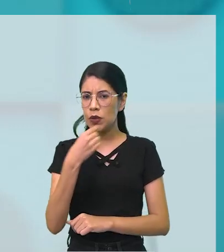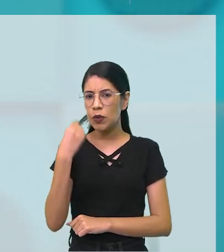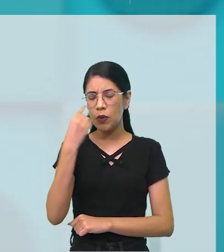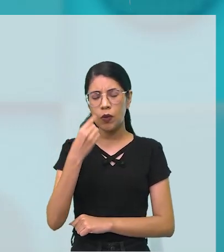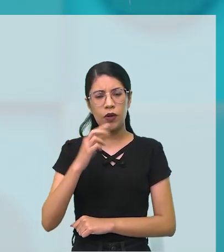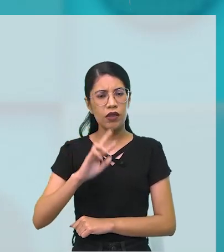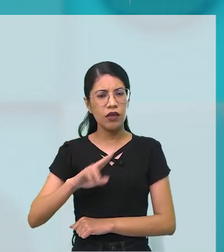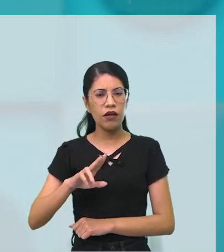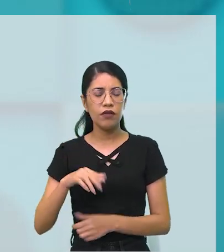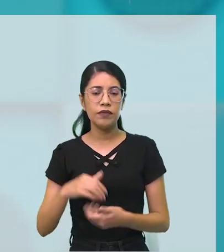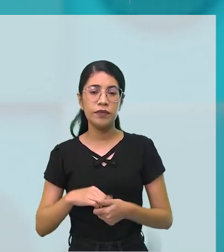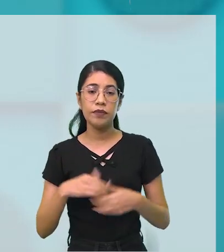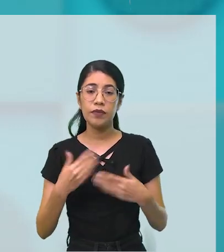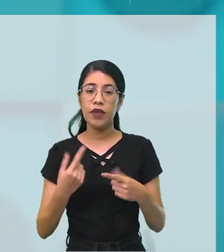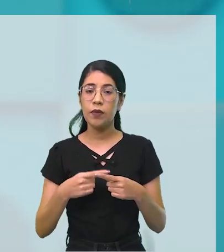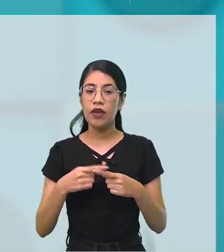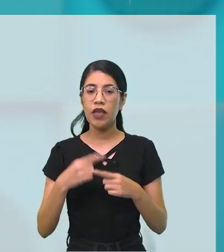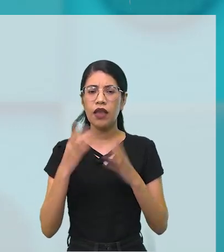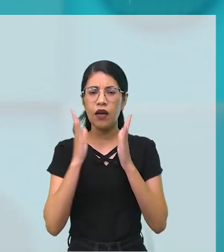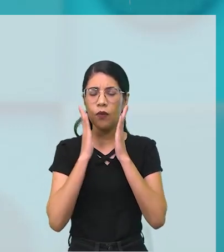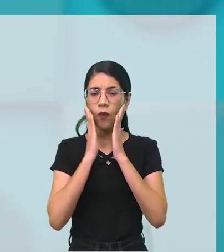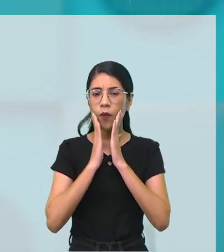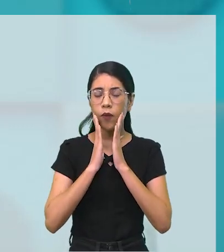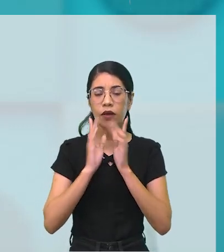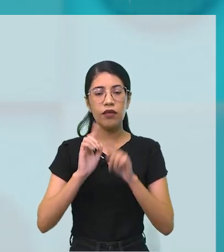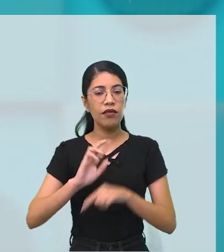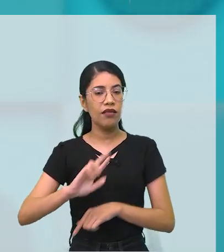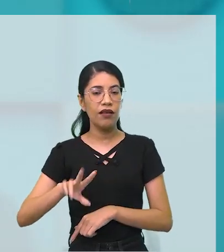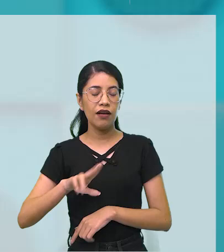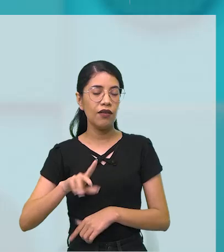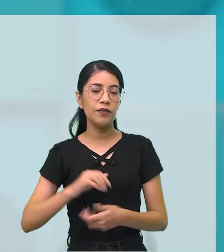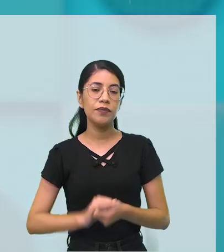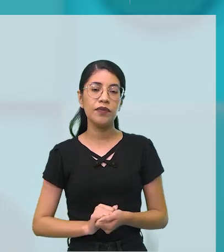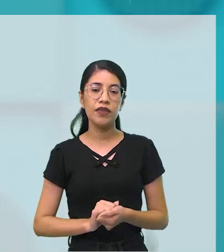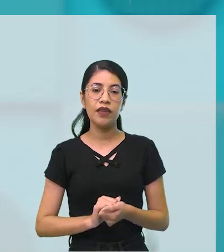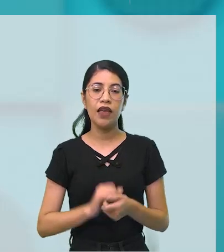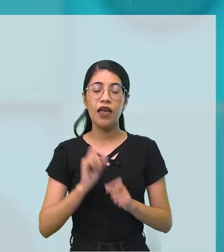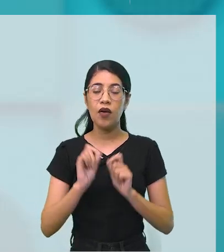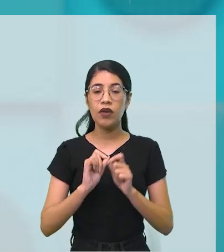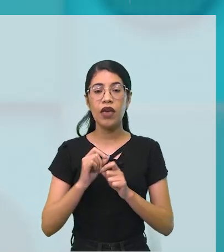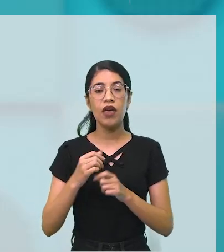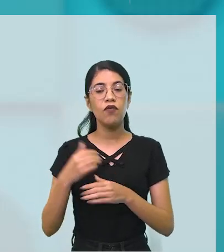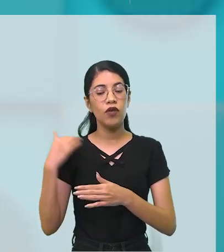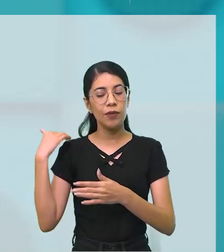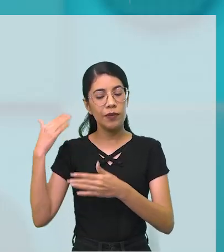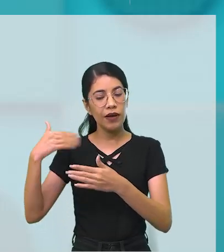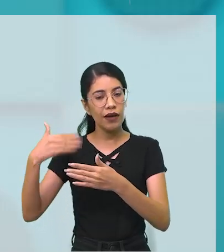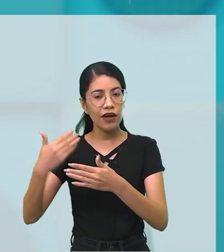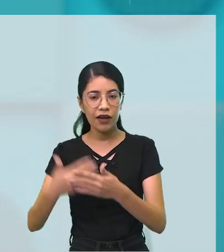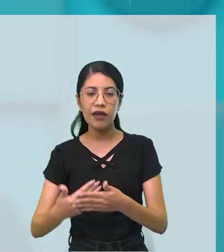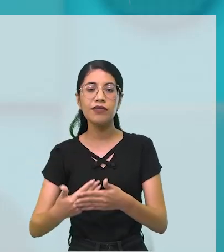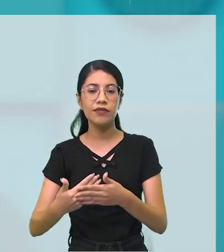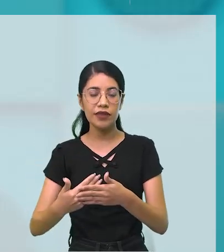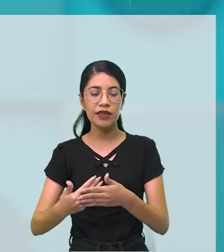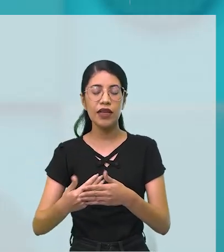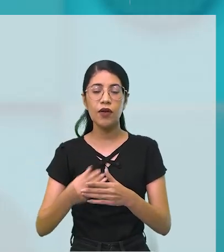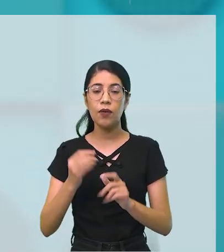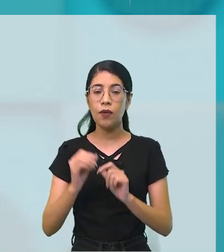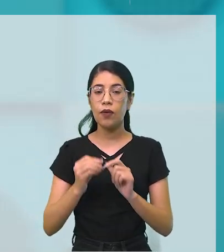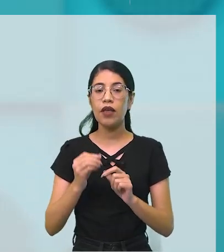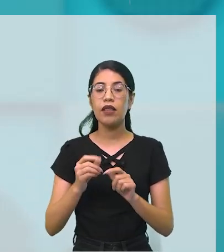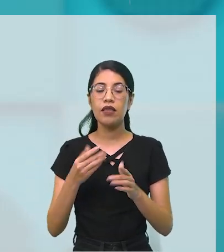professora com certeza fez o procedimento, porque o rosto dela tá mais fino. Não, é exatamente essa pegada da passagem do tempo. Vai se